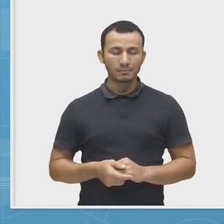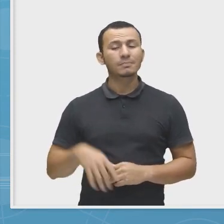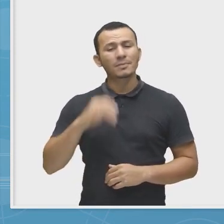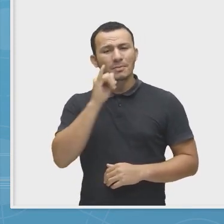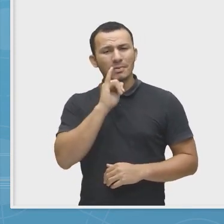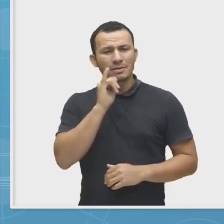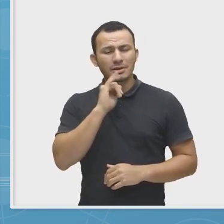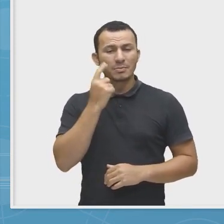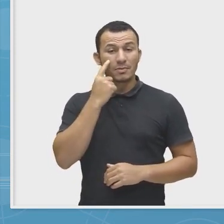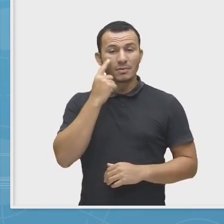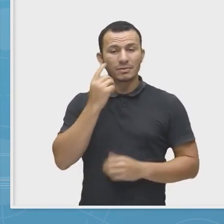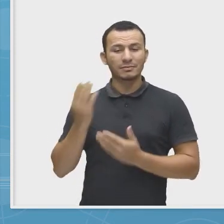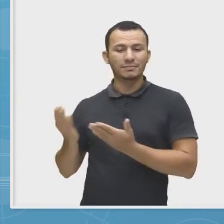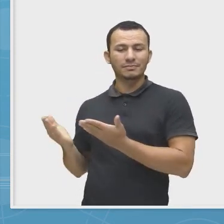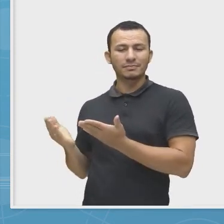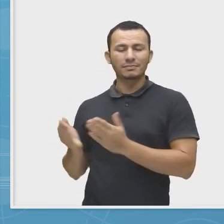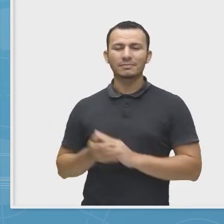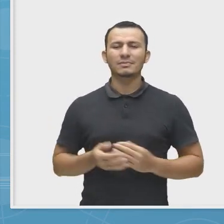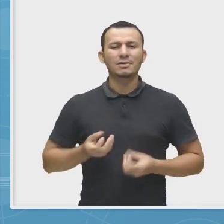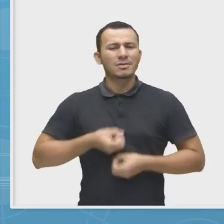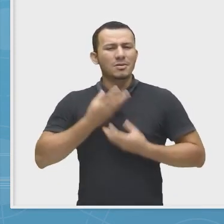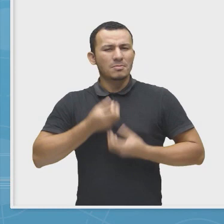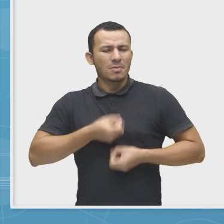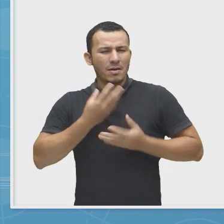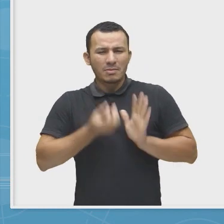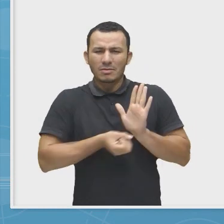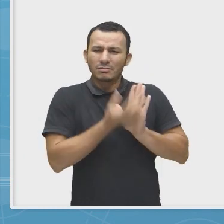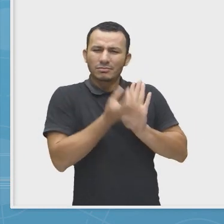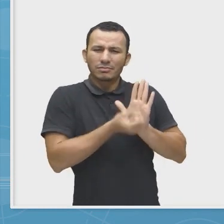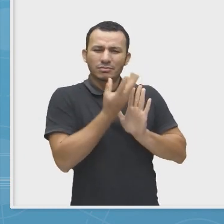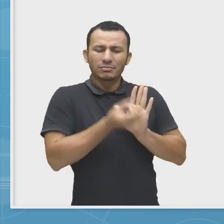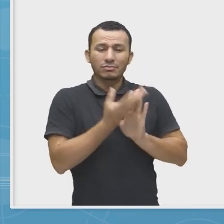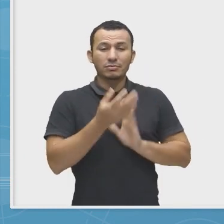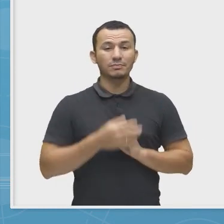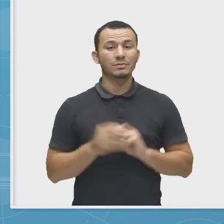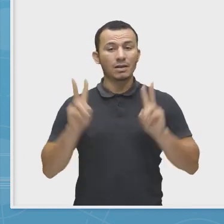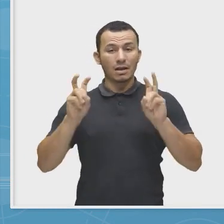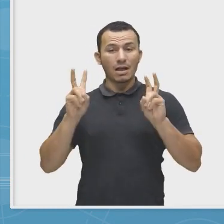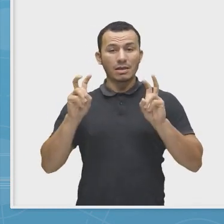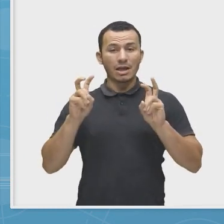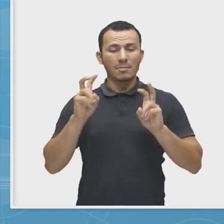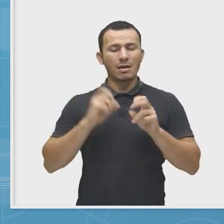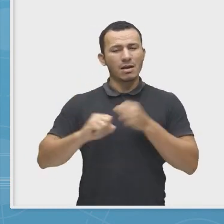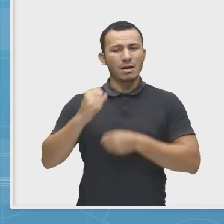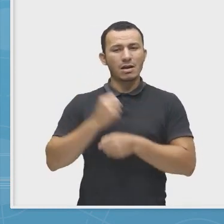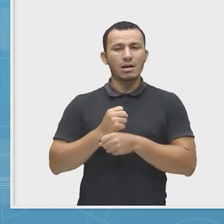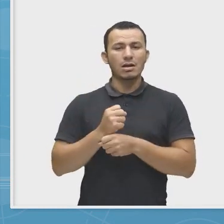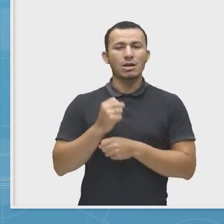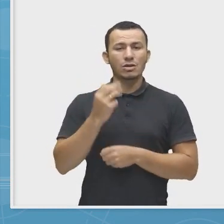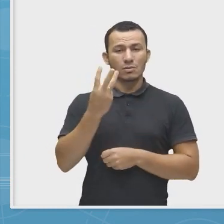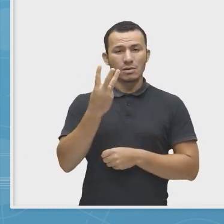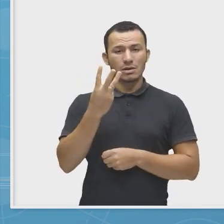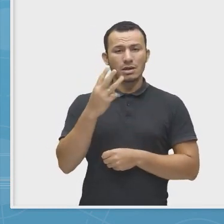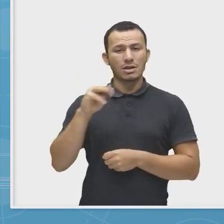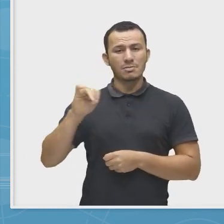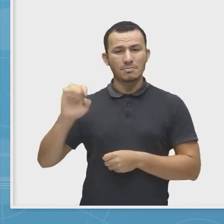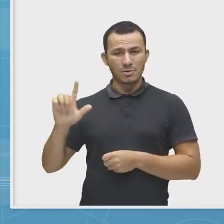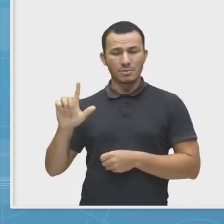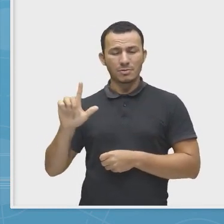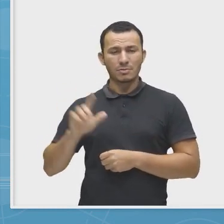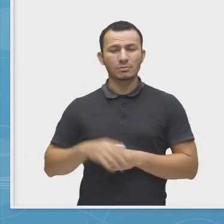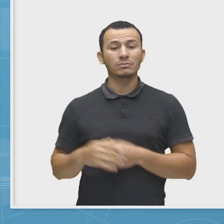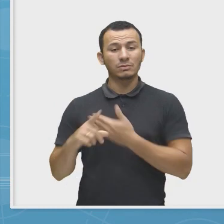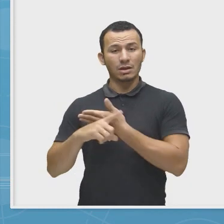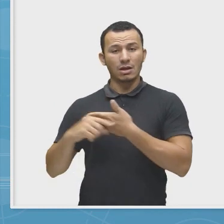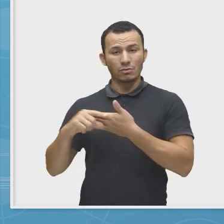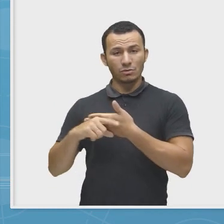um poema que ele chama-se No Ano 3000, né, escrito aí por Rosiana